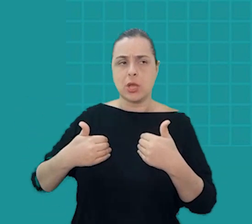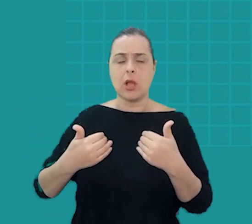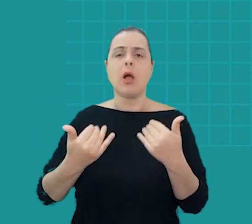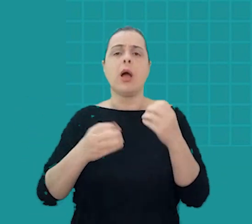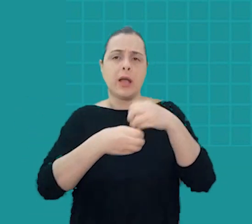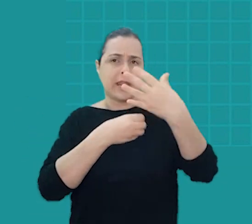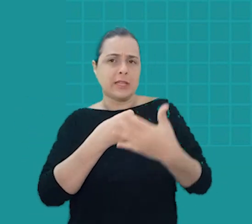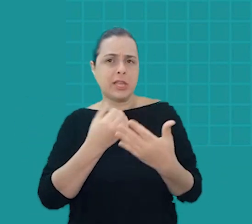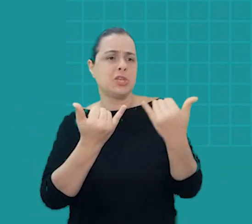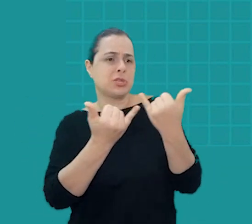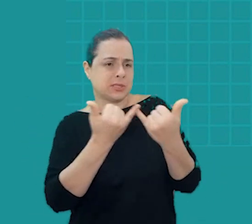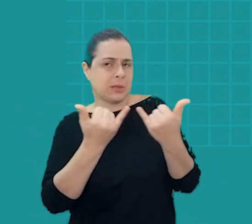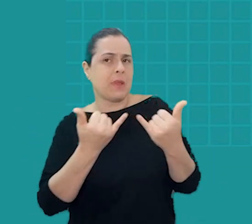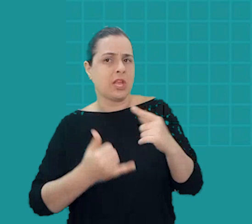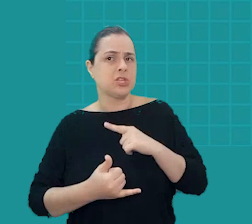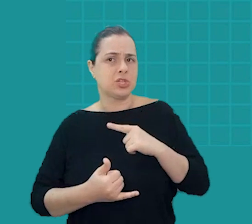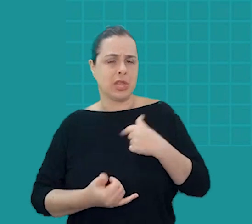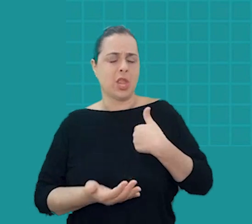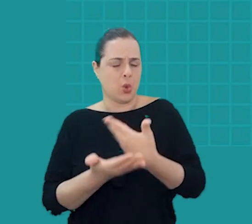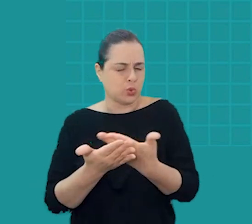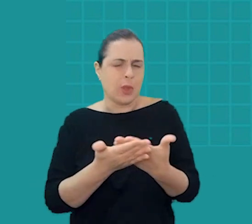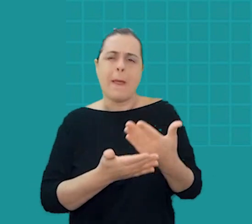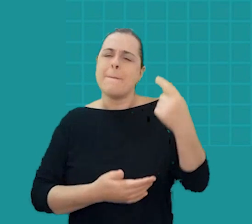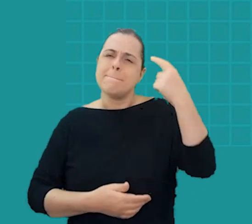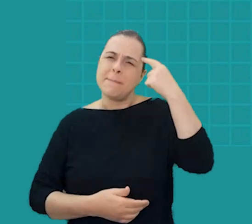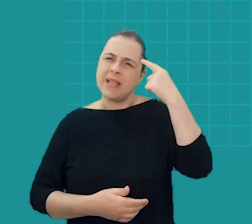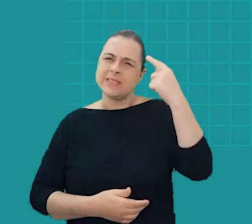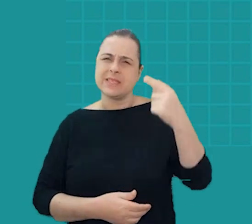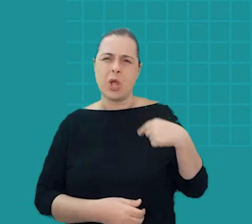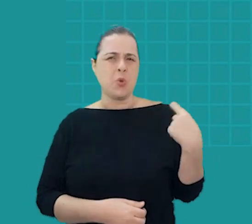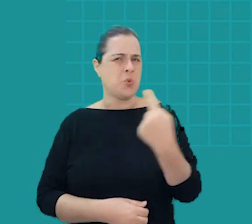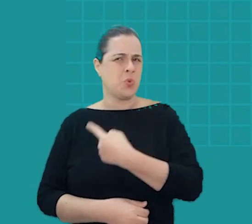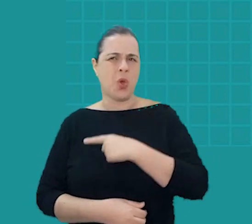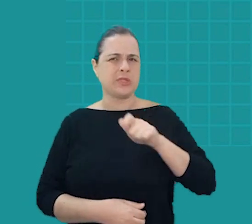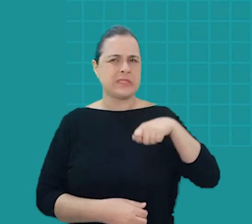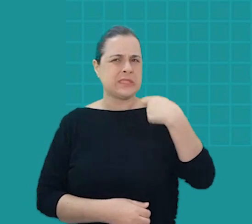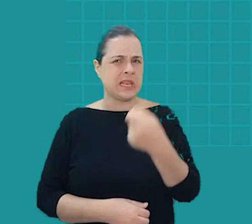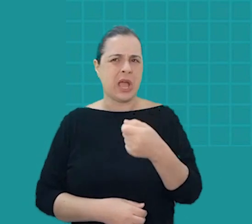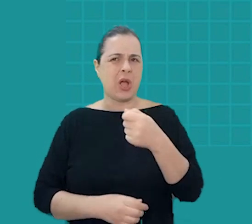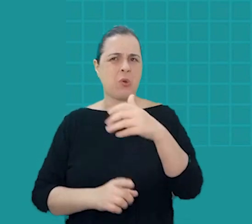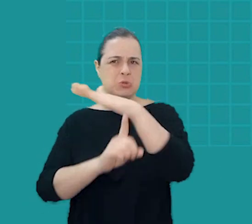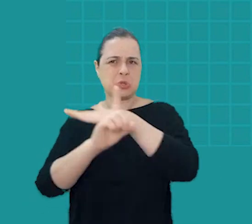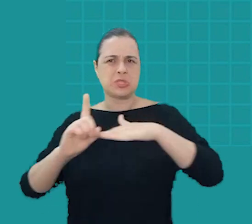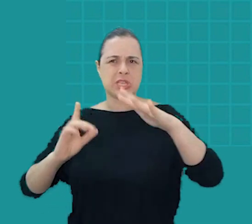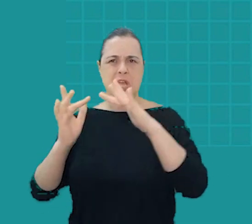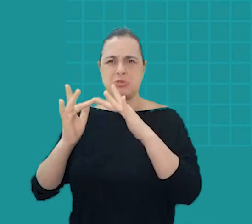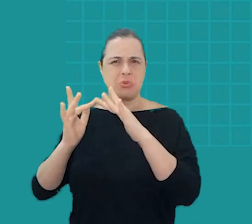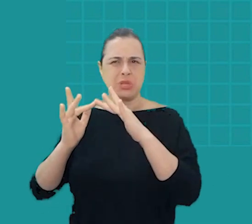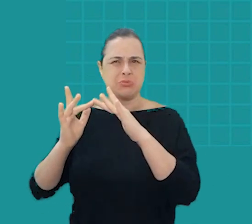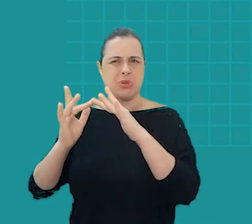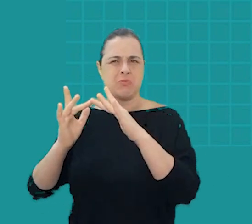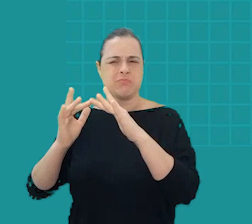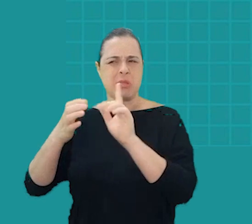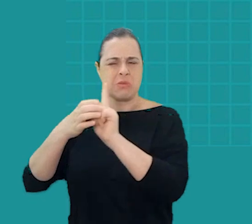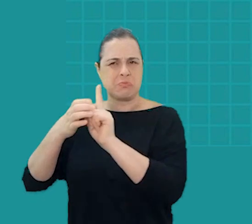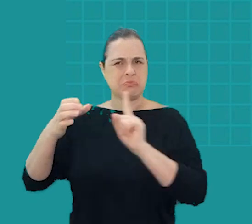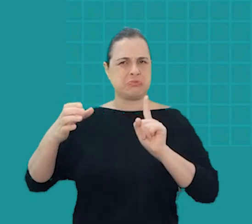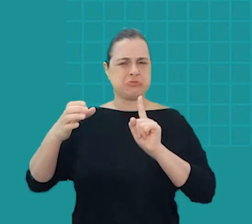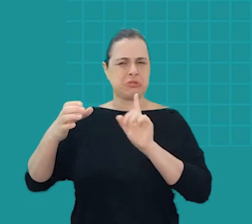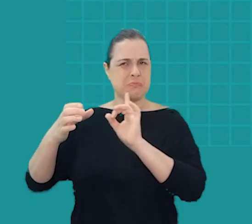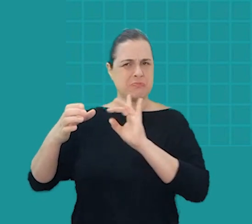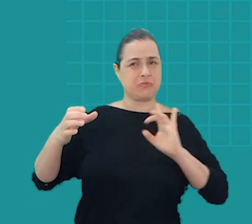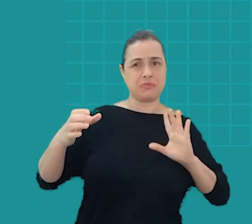isolados, parece que a gente é meio antissocial, que não é, nem o autista nem a gente é, mas parece que a gente é meio antissocial, a gente